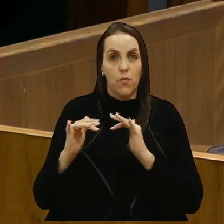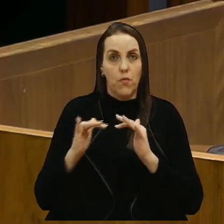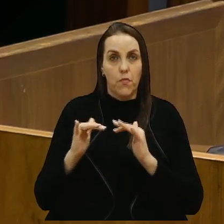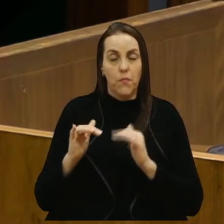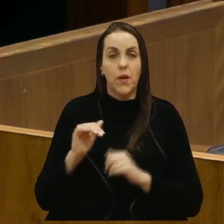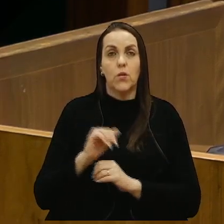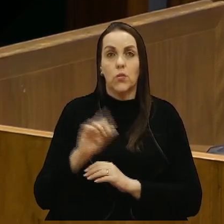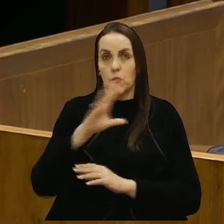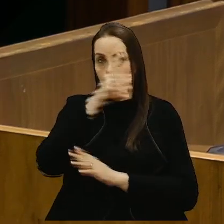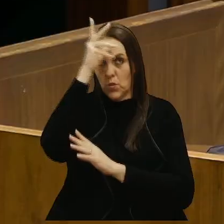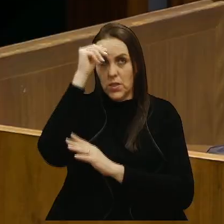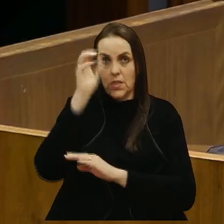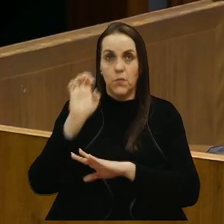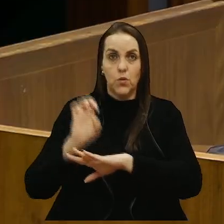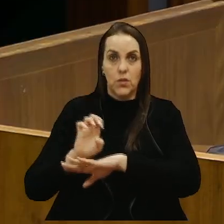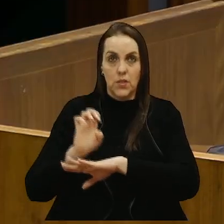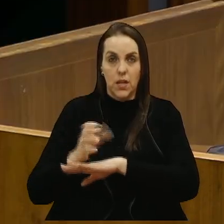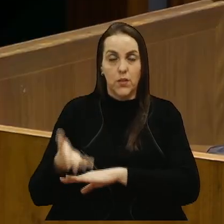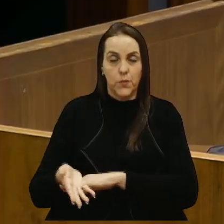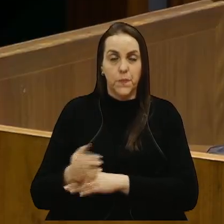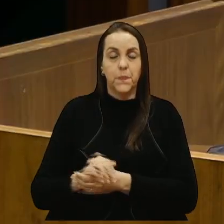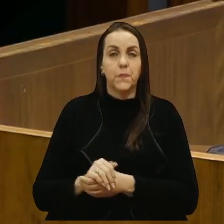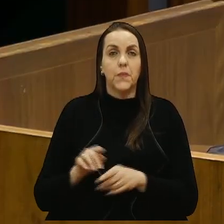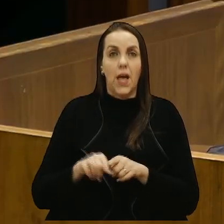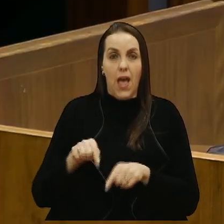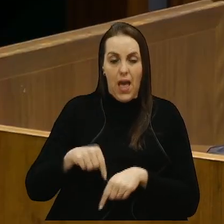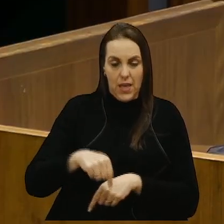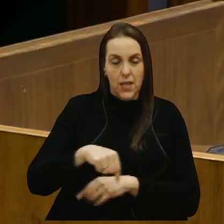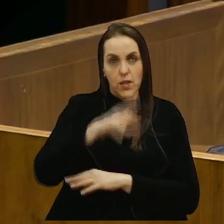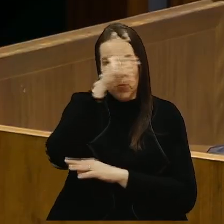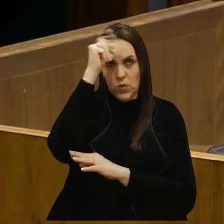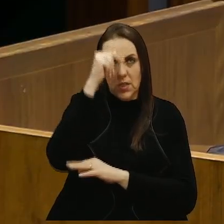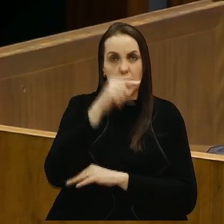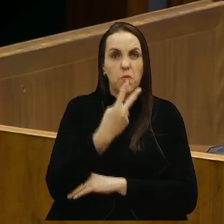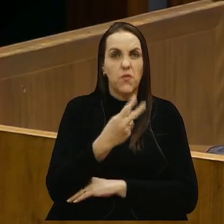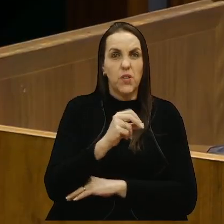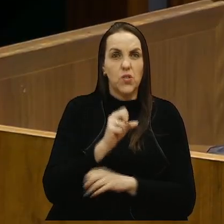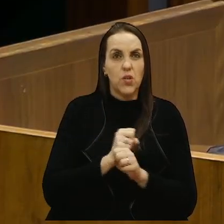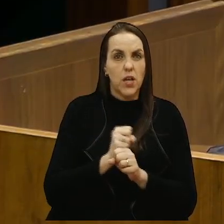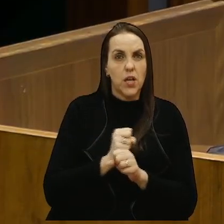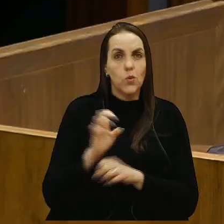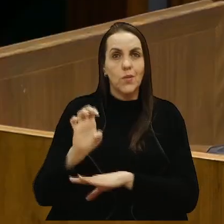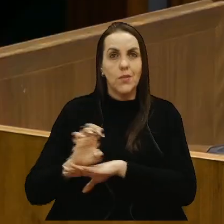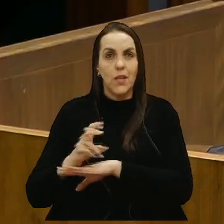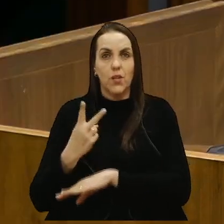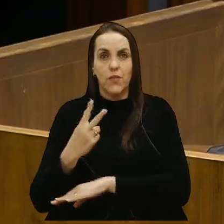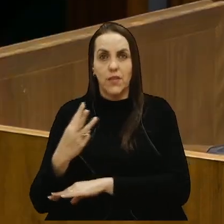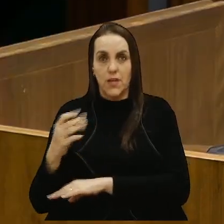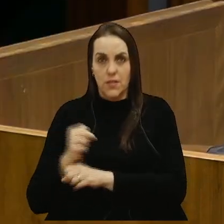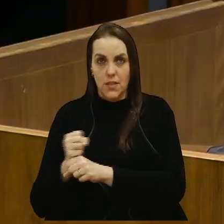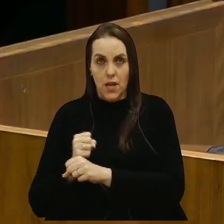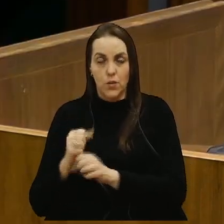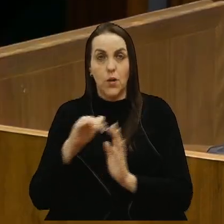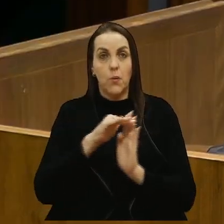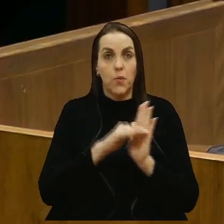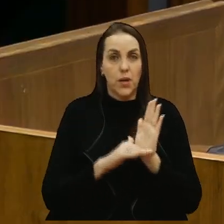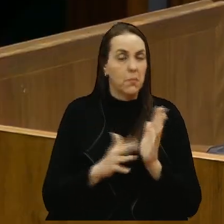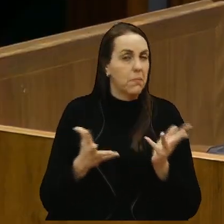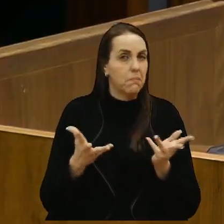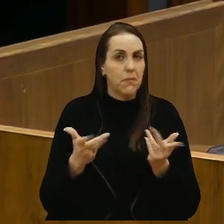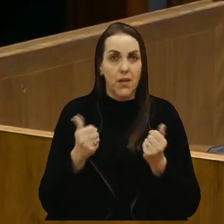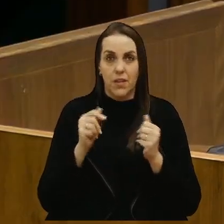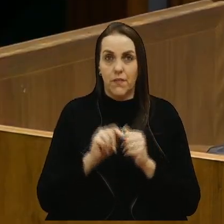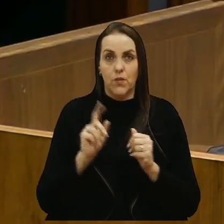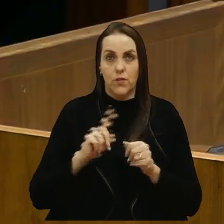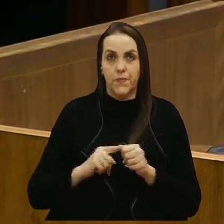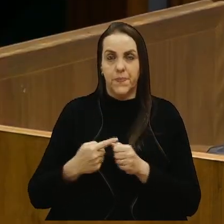do estado. No município ele tem 20 anos, no estado acho que 23 anos. É um programa maravilhoso na